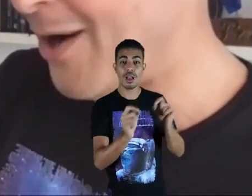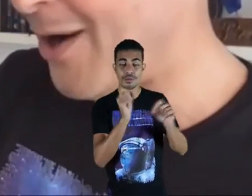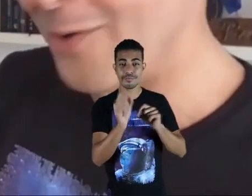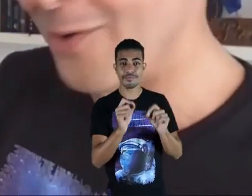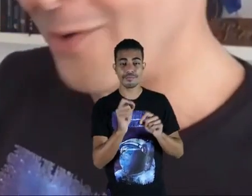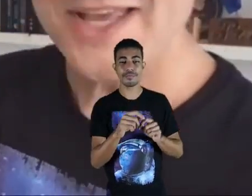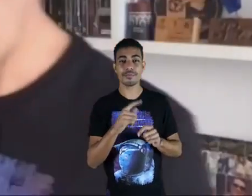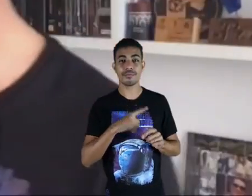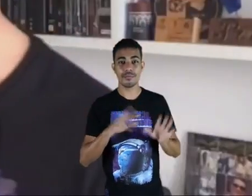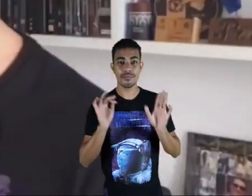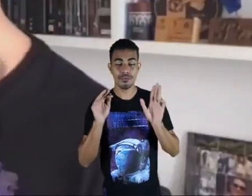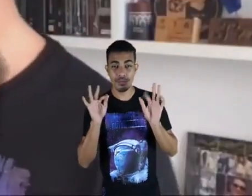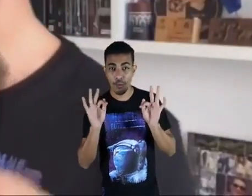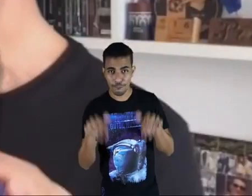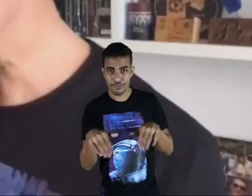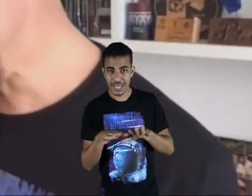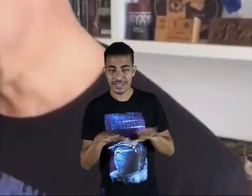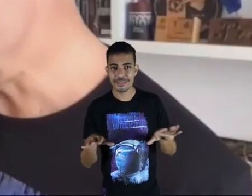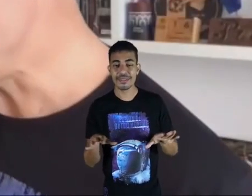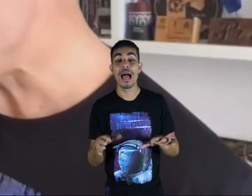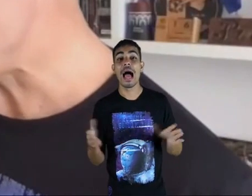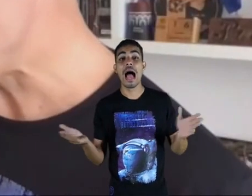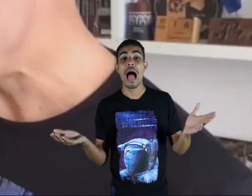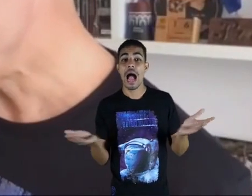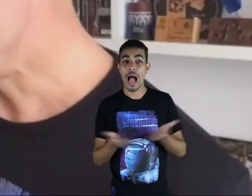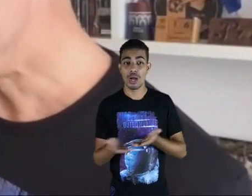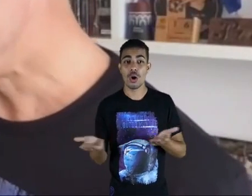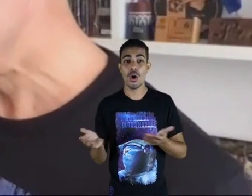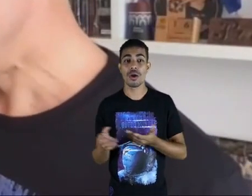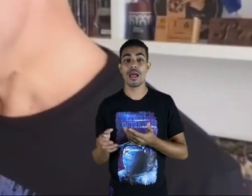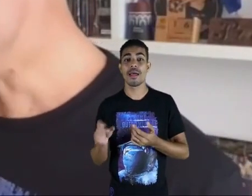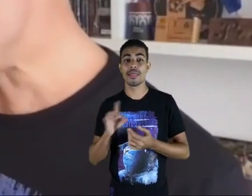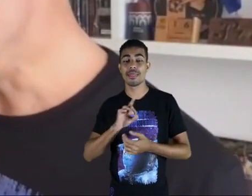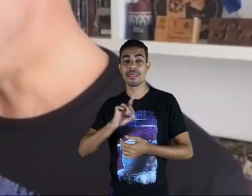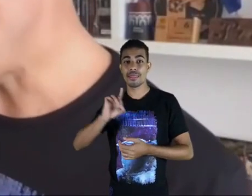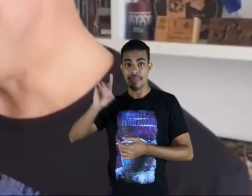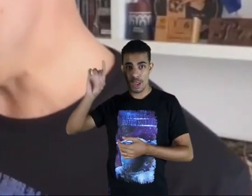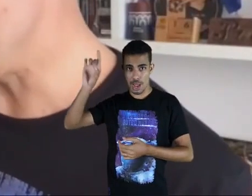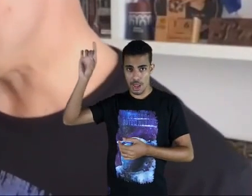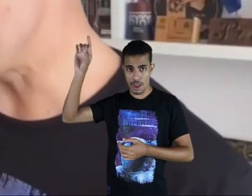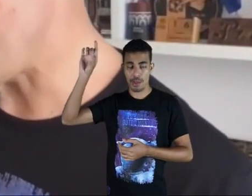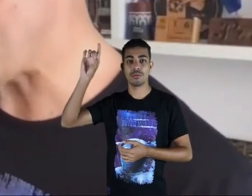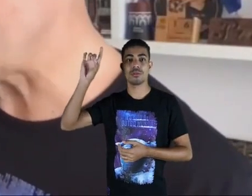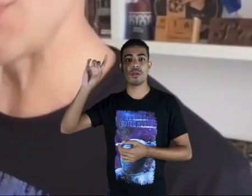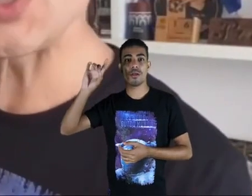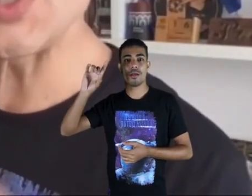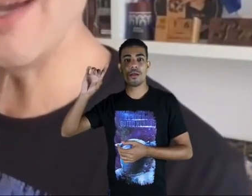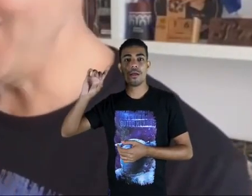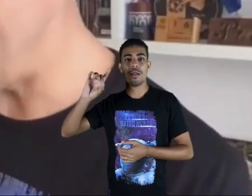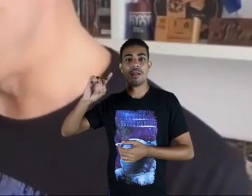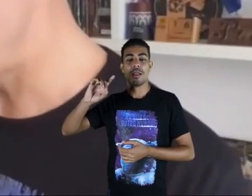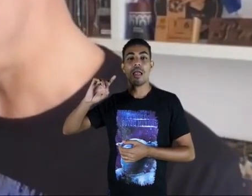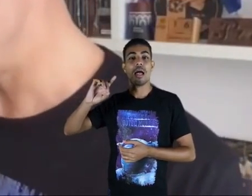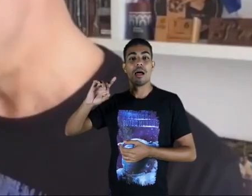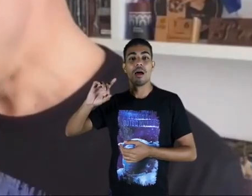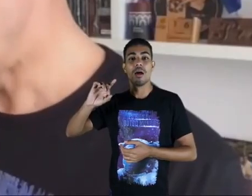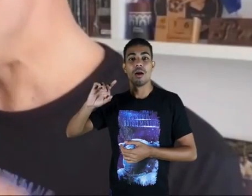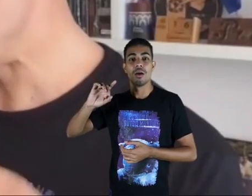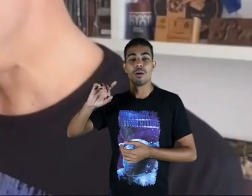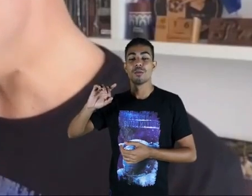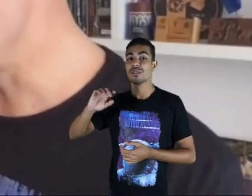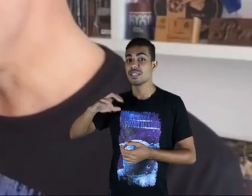o final. E agora Deus não se envergonha de ser chamado seu